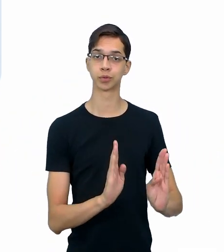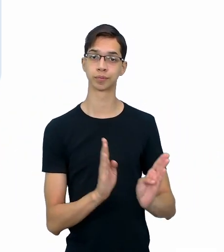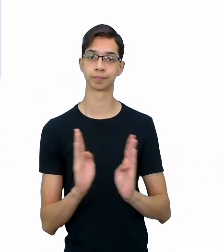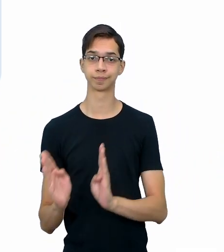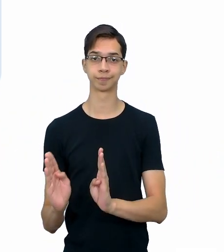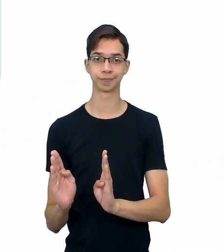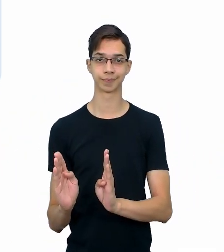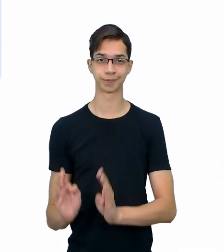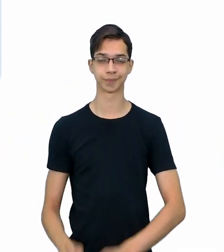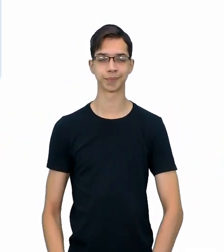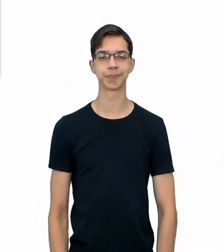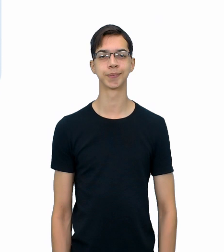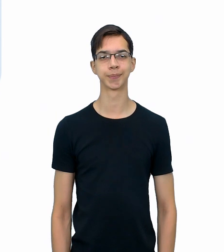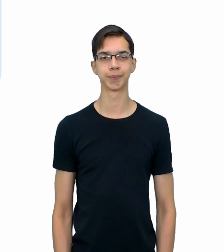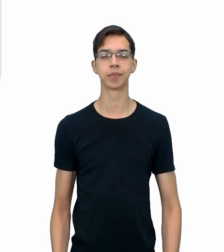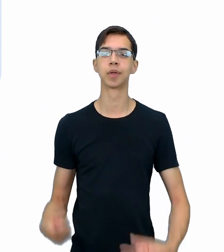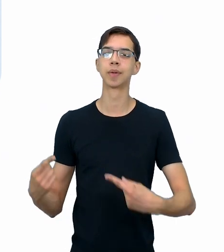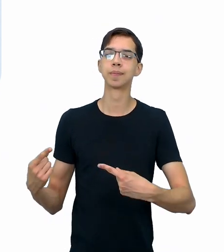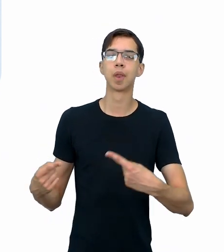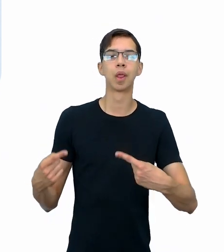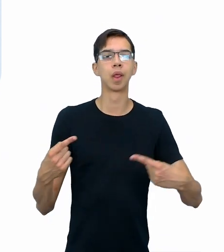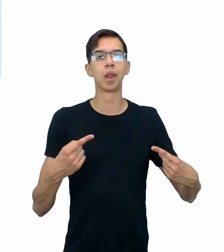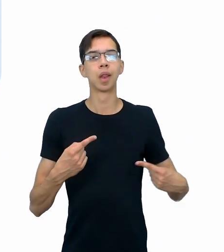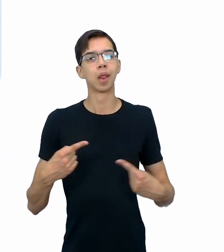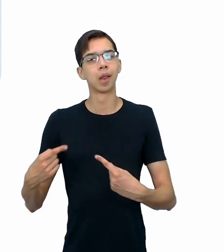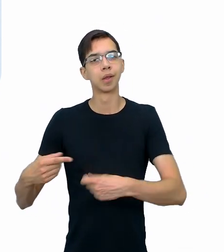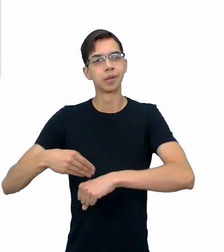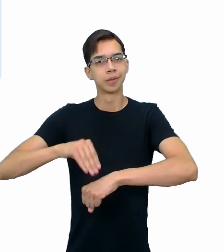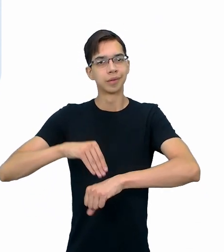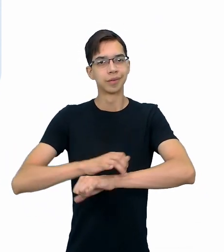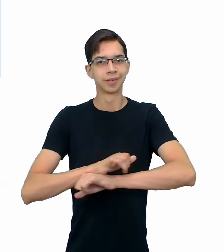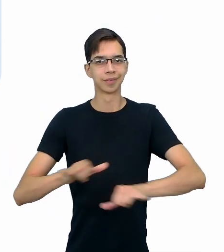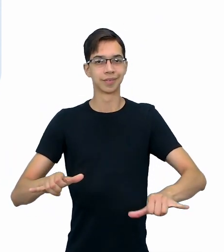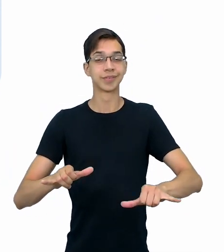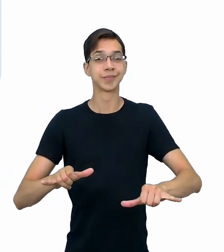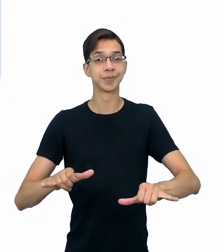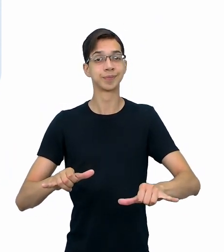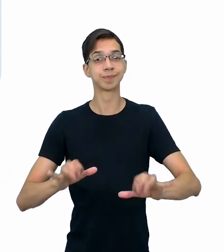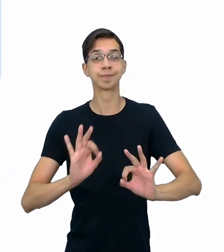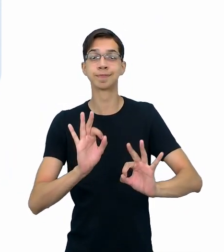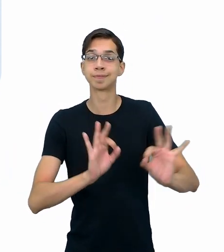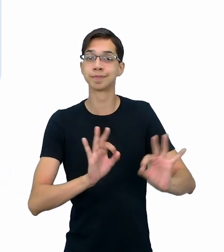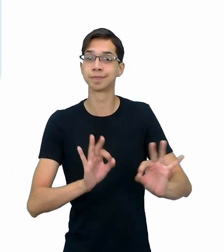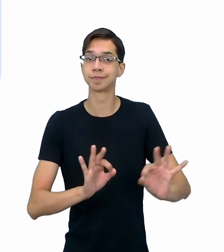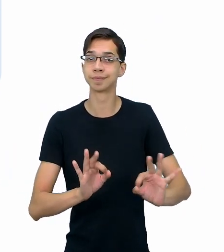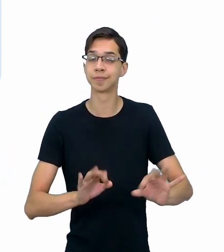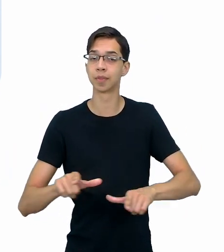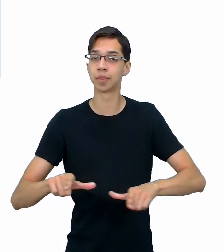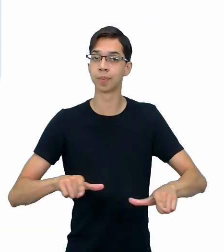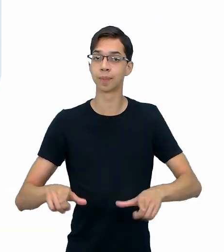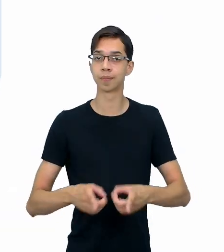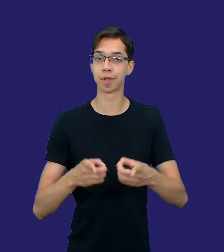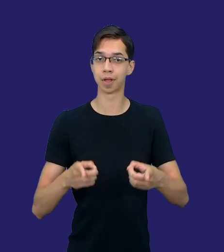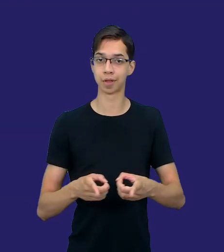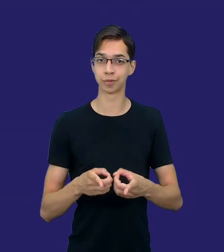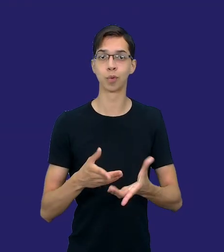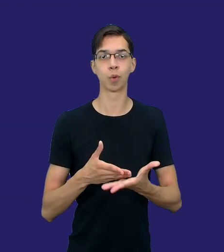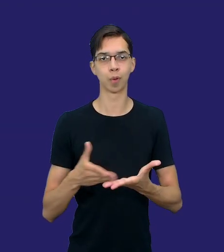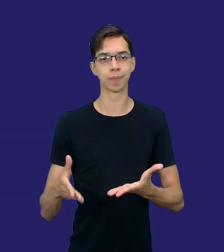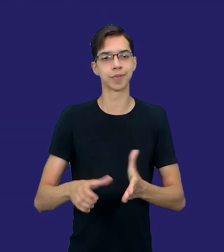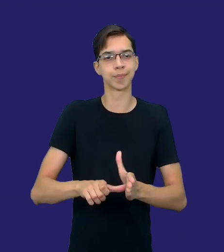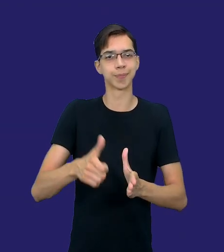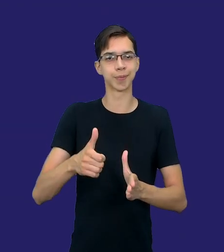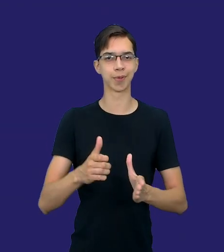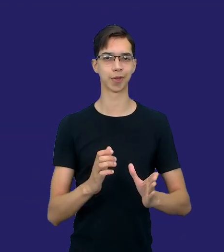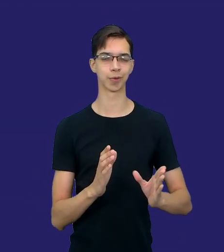sugestões para o planejamento do trabalho didático. Vamos lá para o nosso primeiro momento. Então, a gente